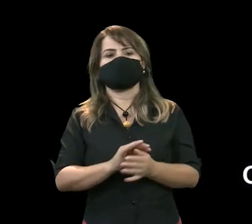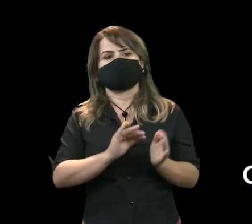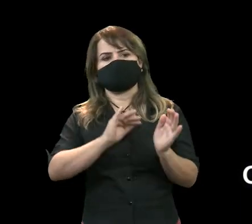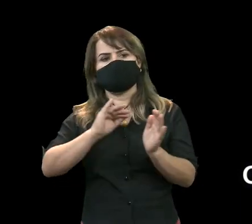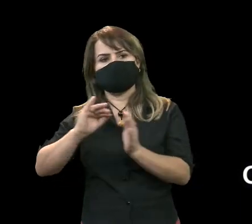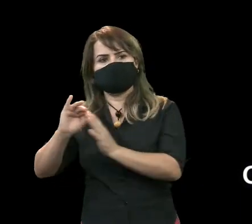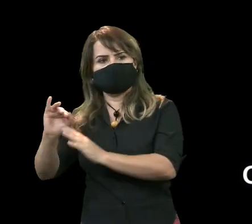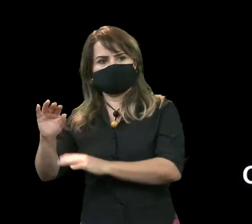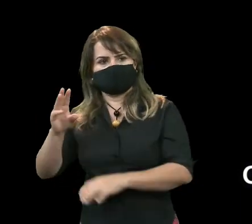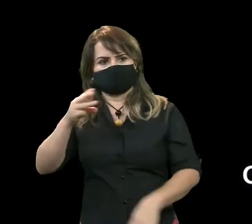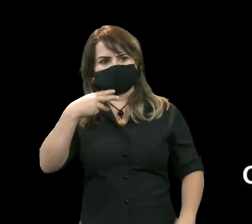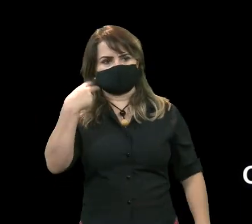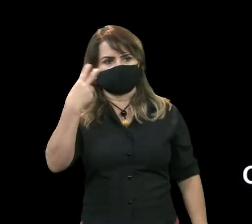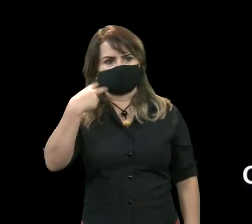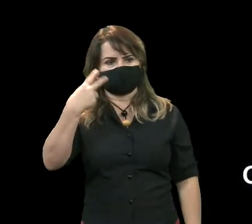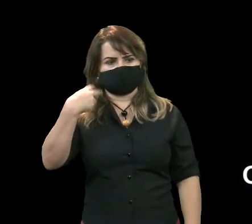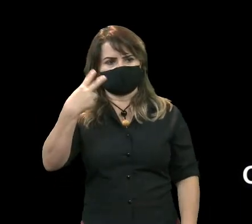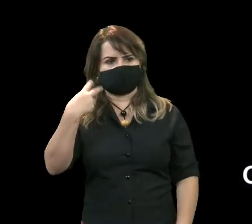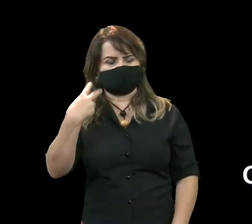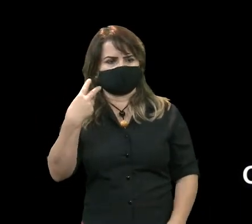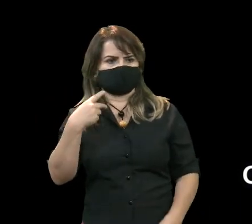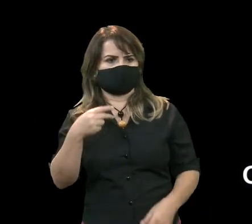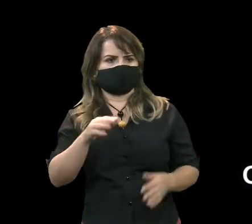Vereador Maurício declinou.